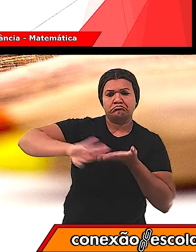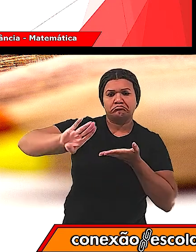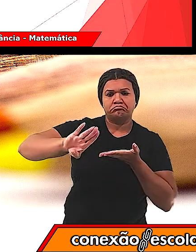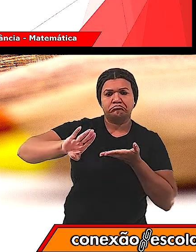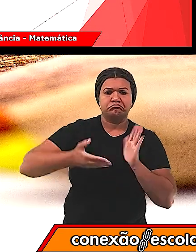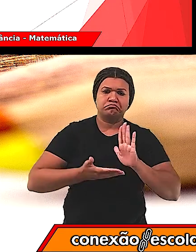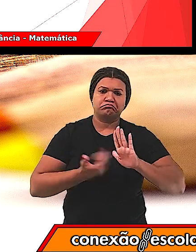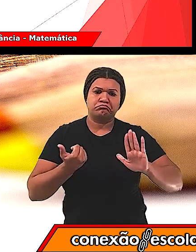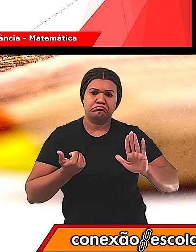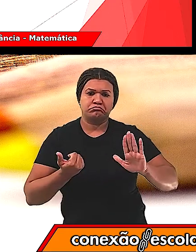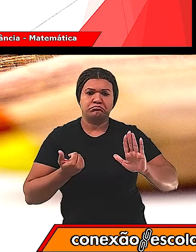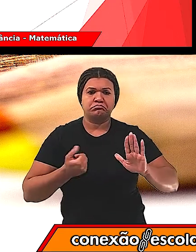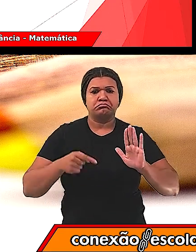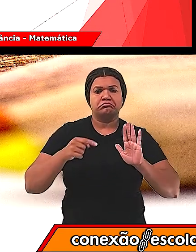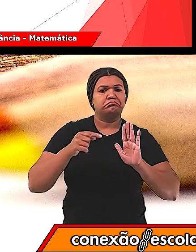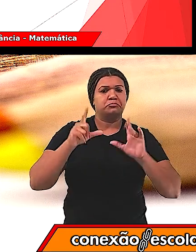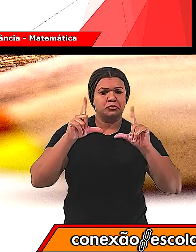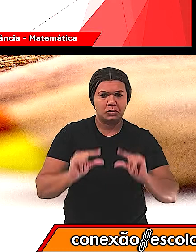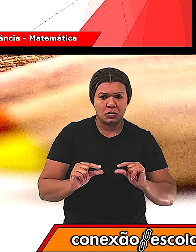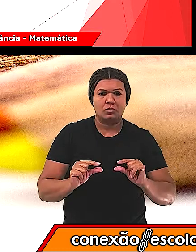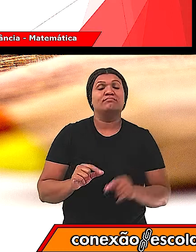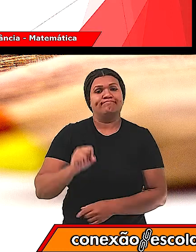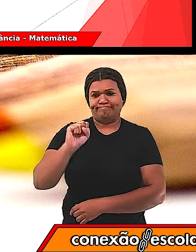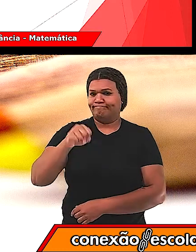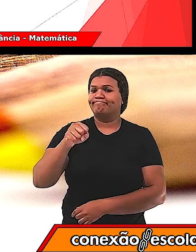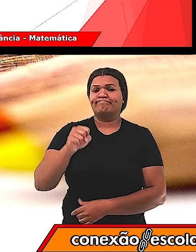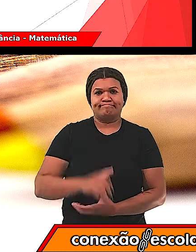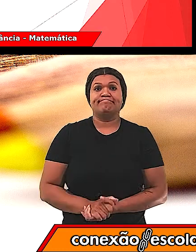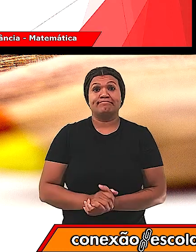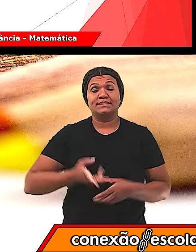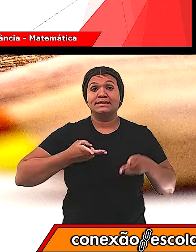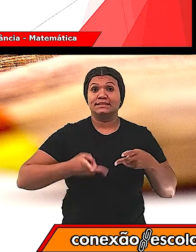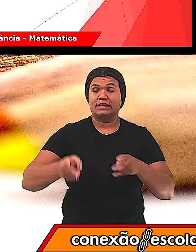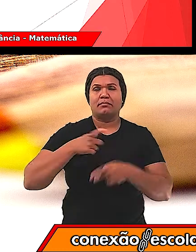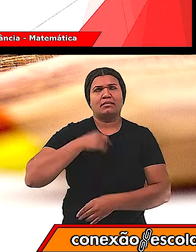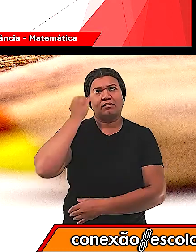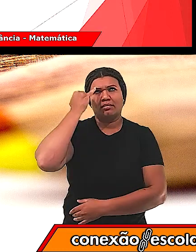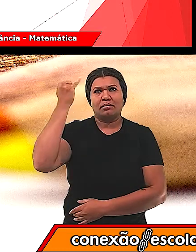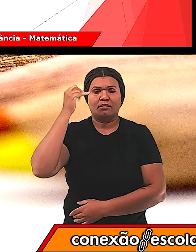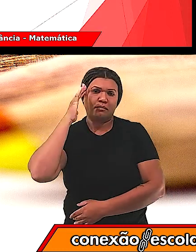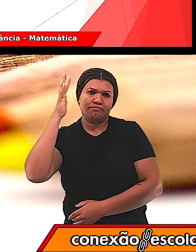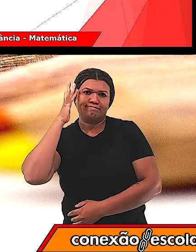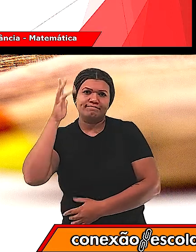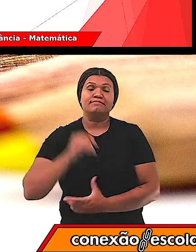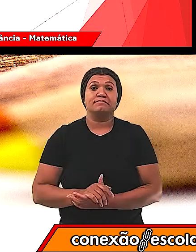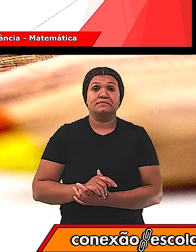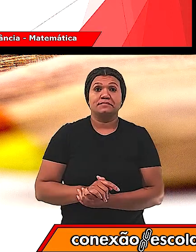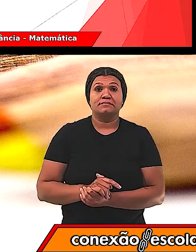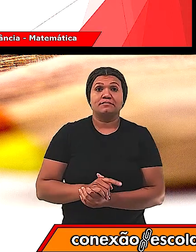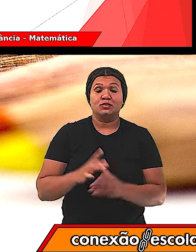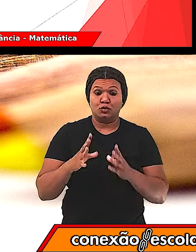ou retirou, ou diminuiu. Isso mesmo. Então, todas as vezes que tiver a ideia de